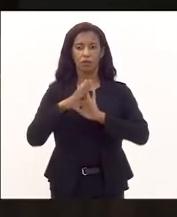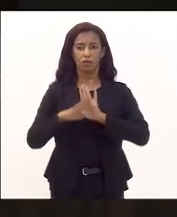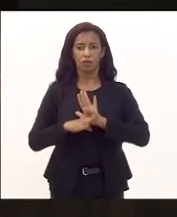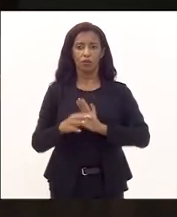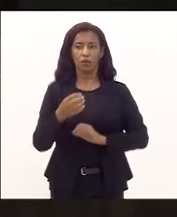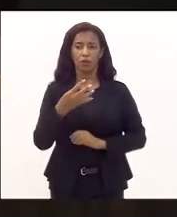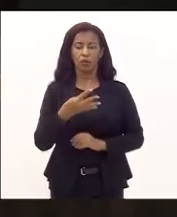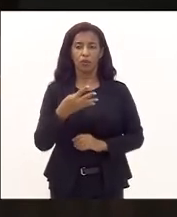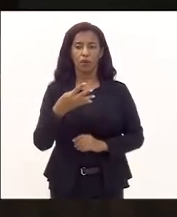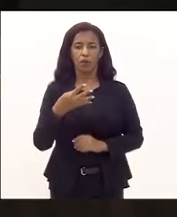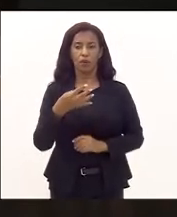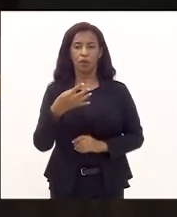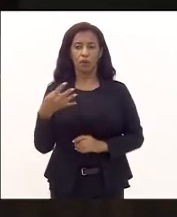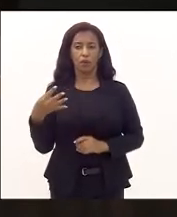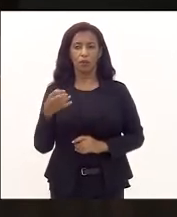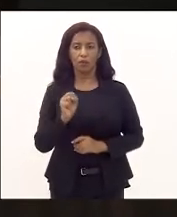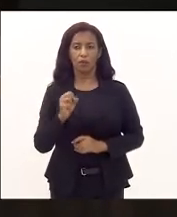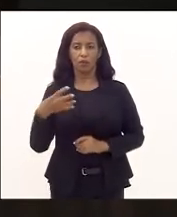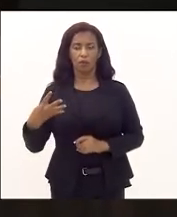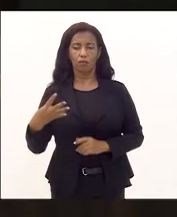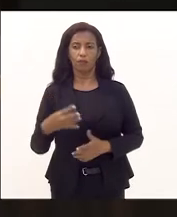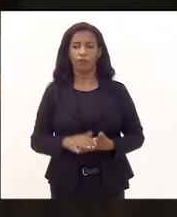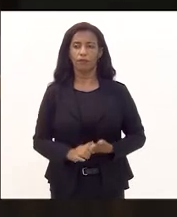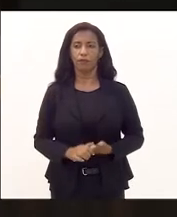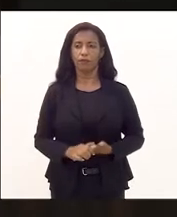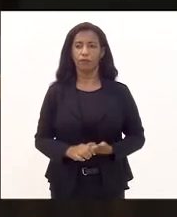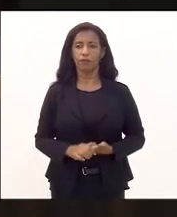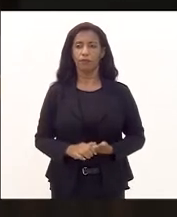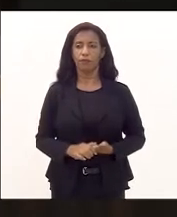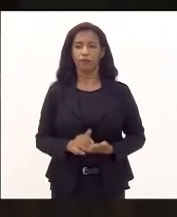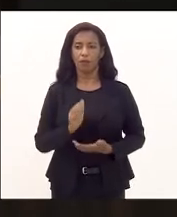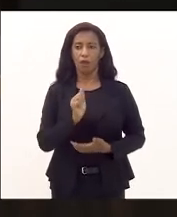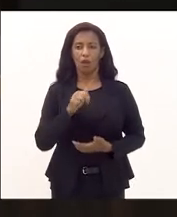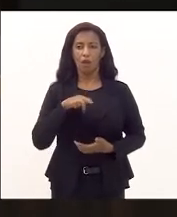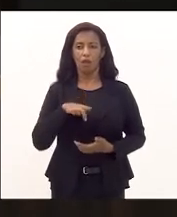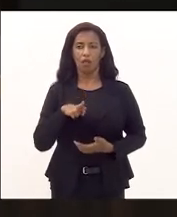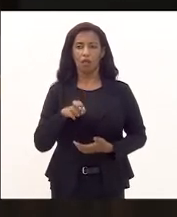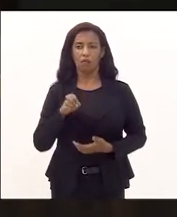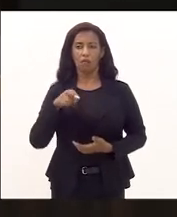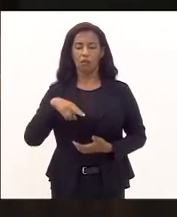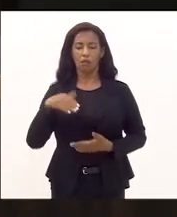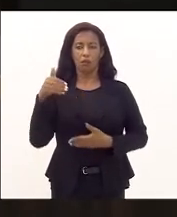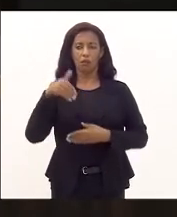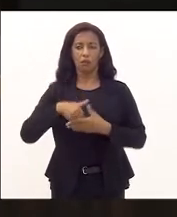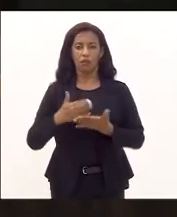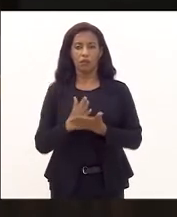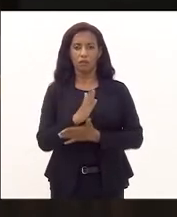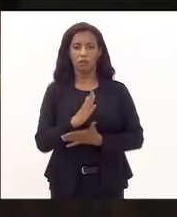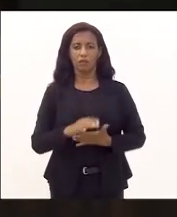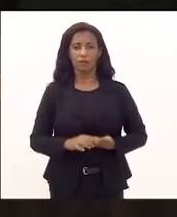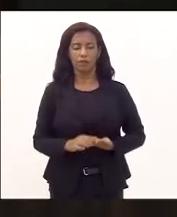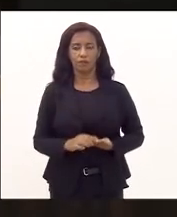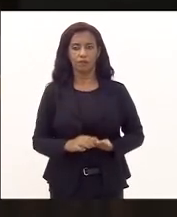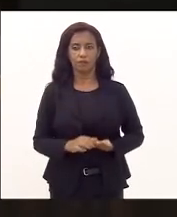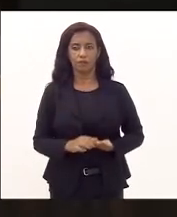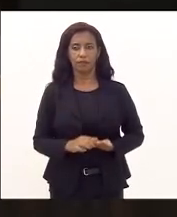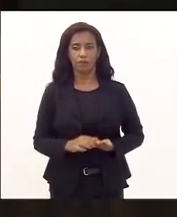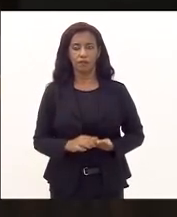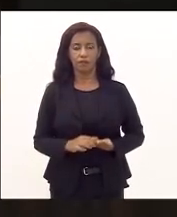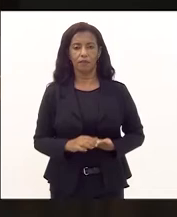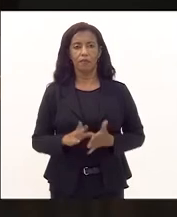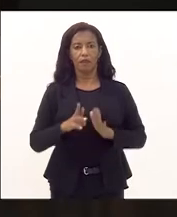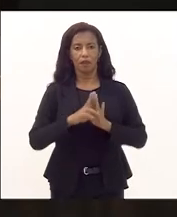lei 4484, deputado Anderson Moraes. Em votação, aprovado.